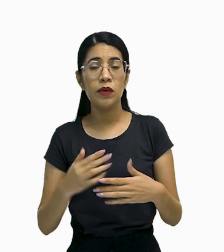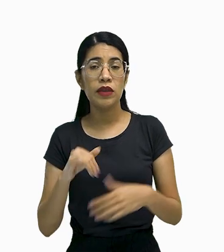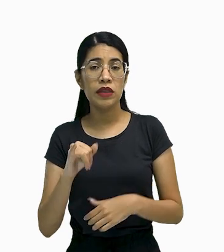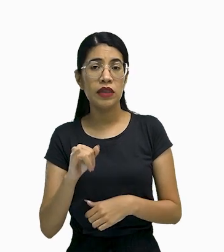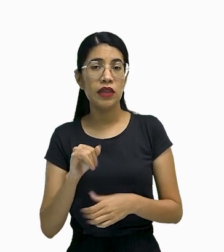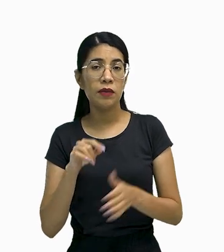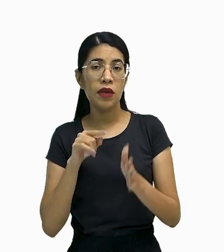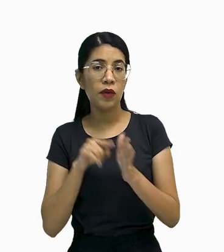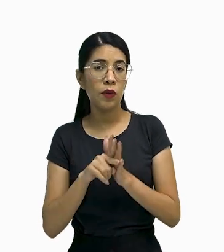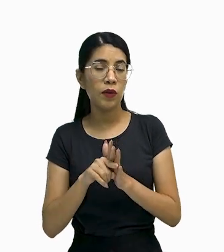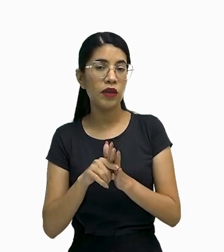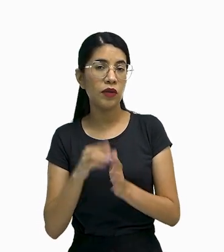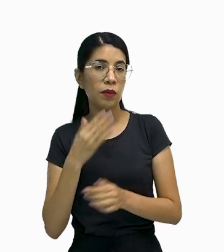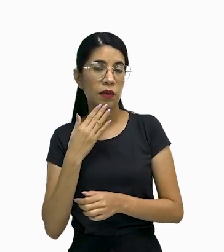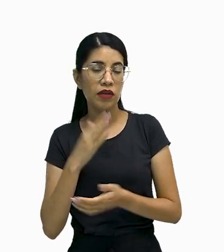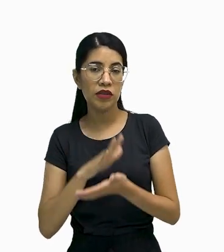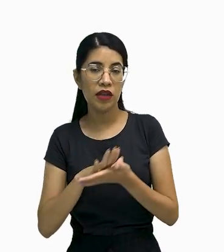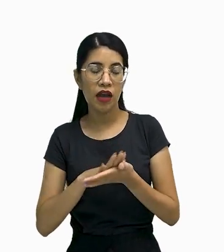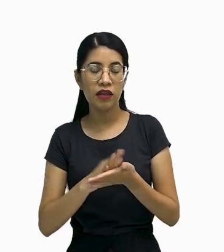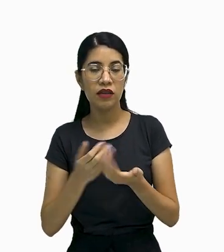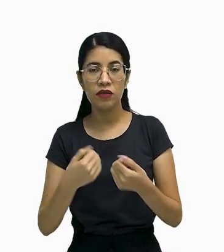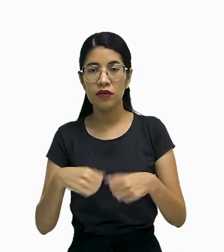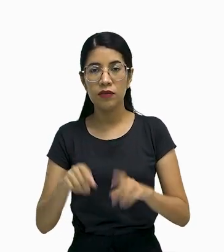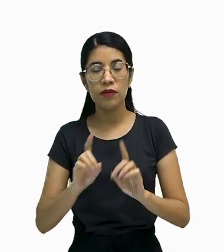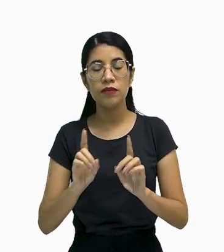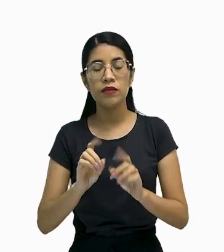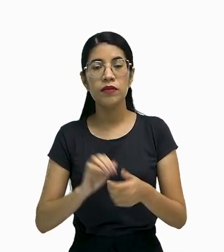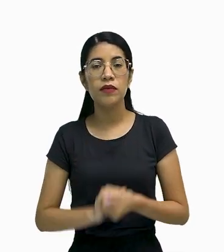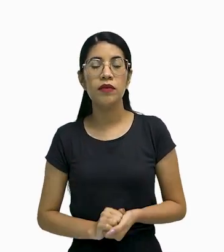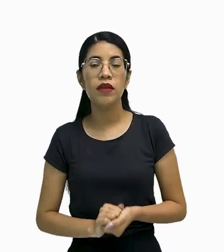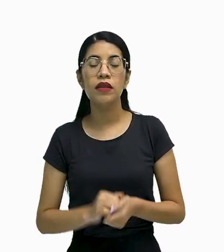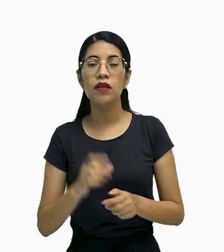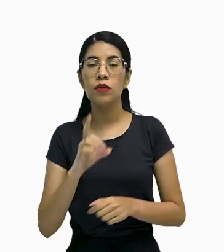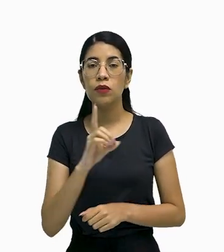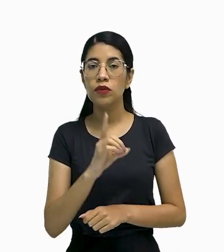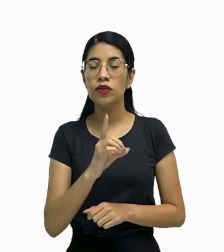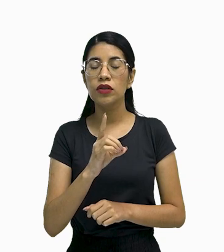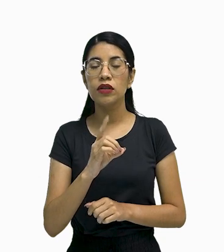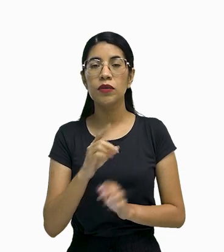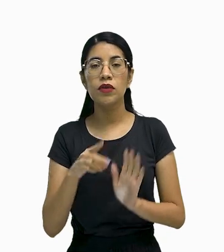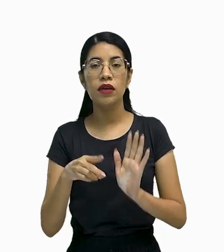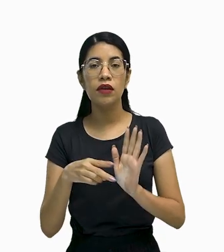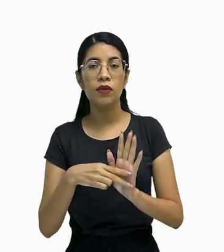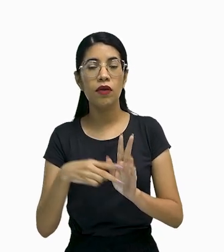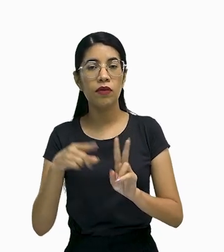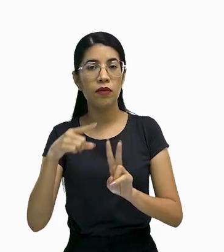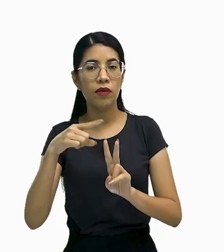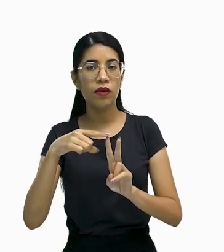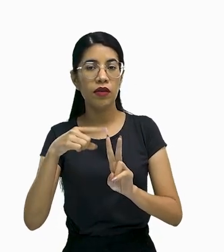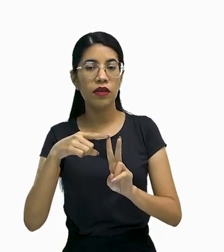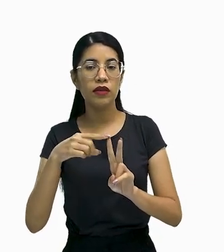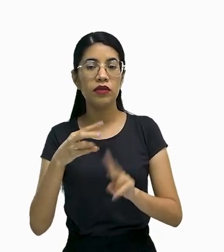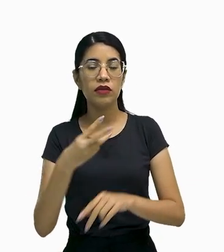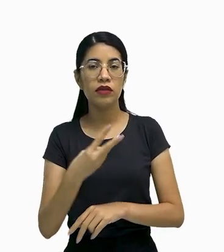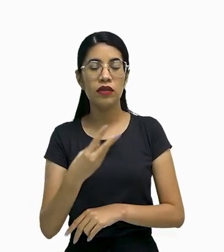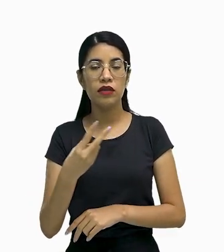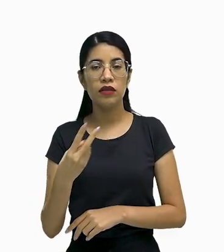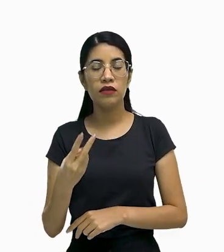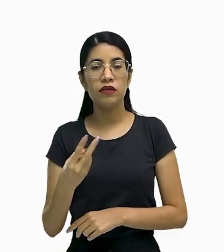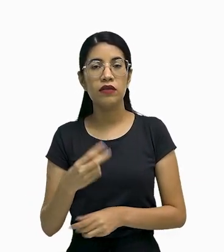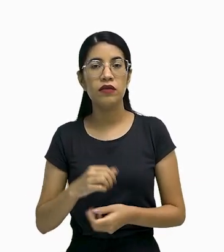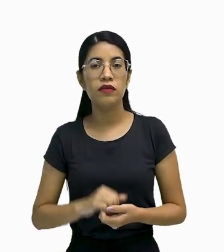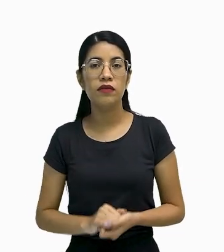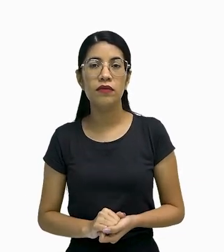pedir, não tem, tá bom? Então, vamos considerar o diâmetro exatamente igual a raiz quadrada